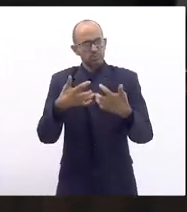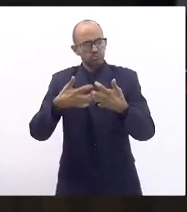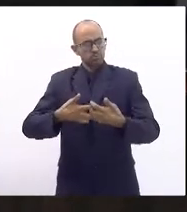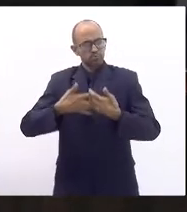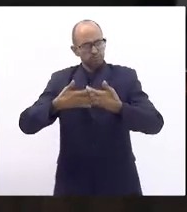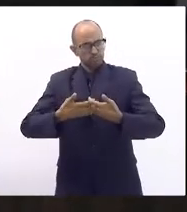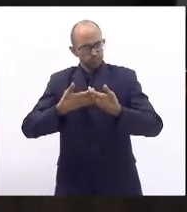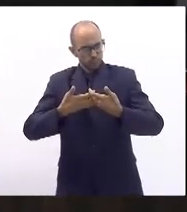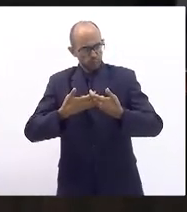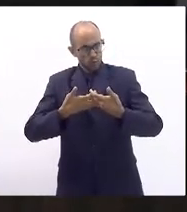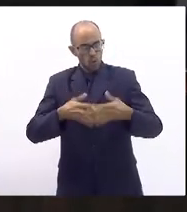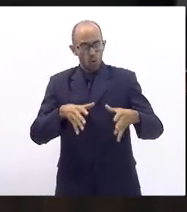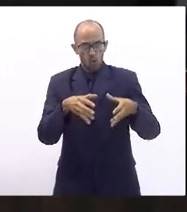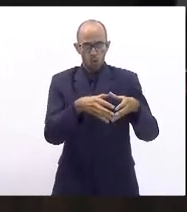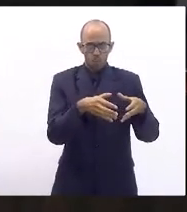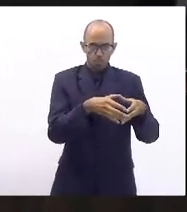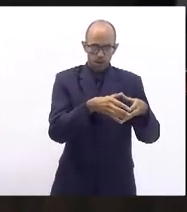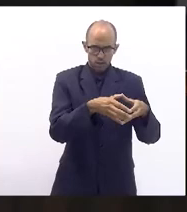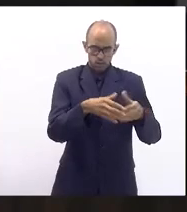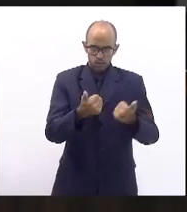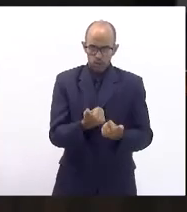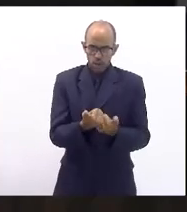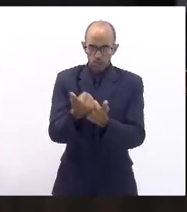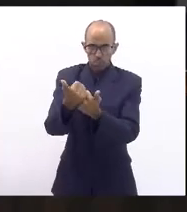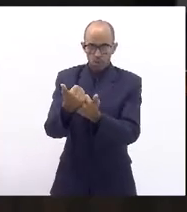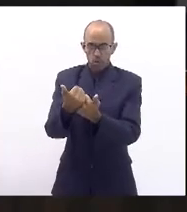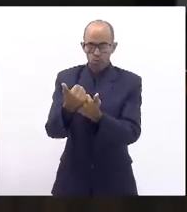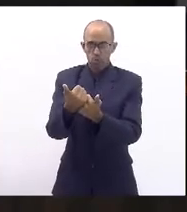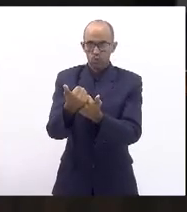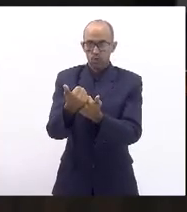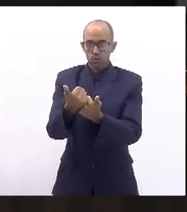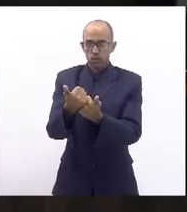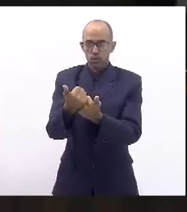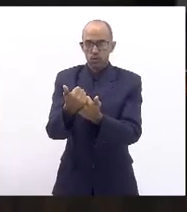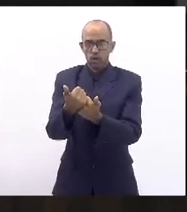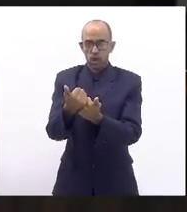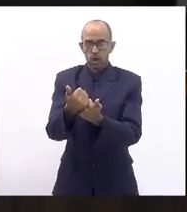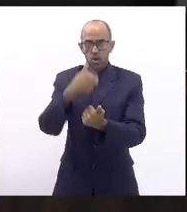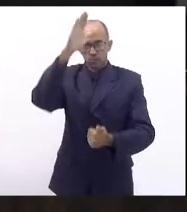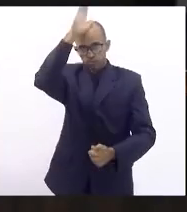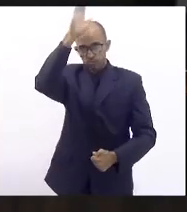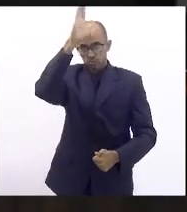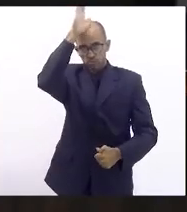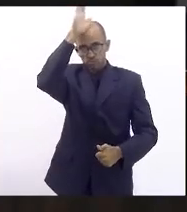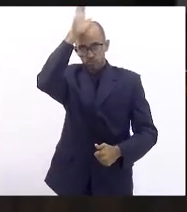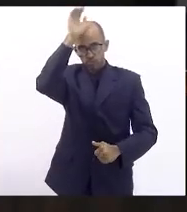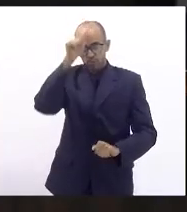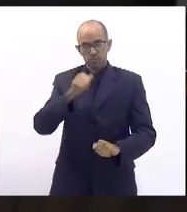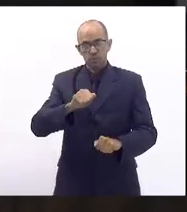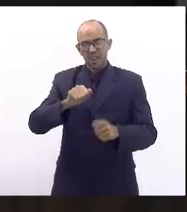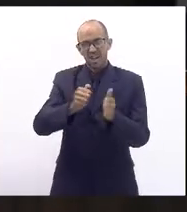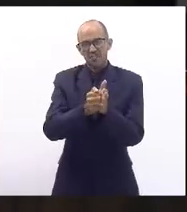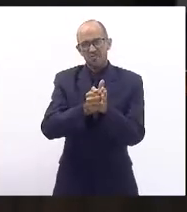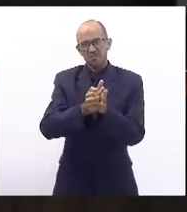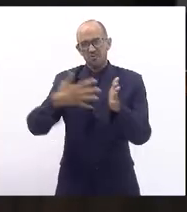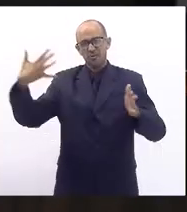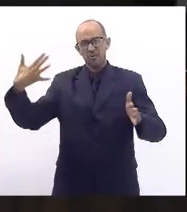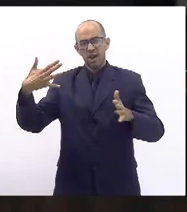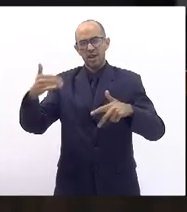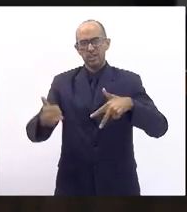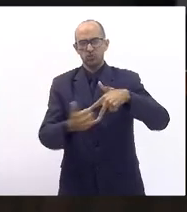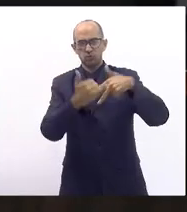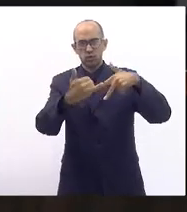do Leste deu Total apoio a Defesa Civil do estado e ao corpo de bombeiro no atendimento às centenas de vítimas dessa